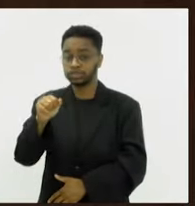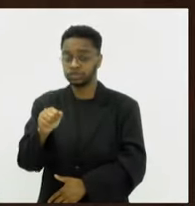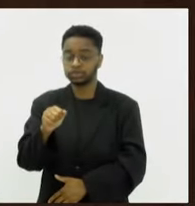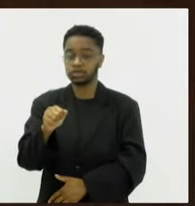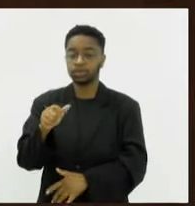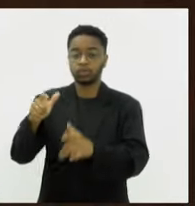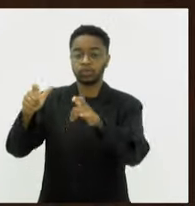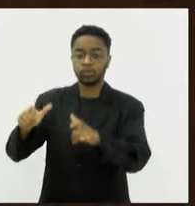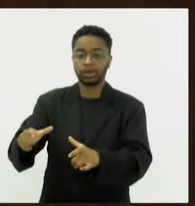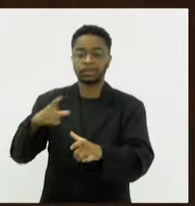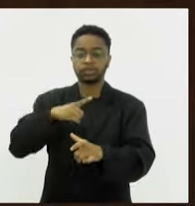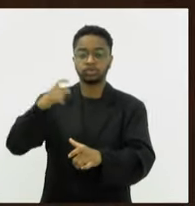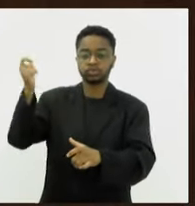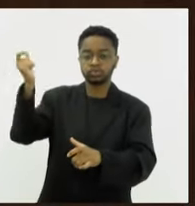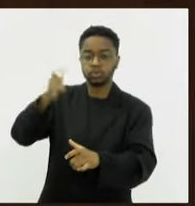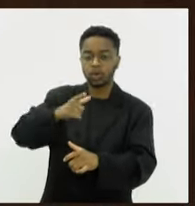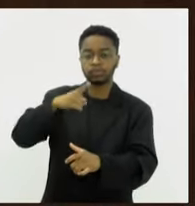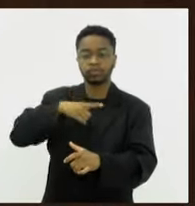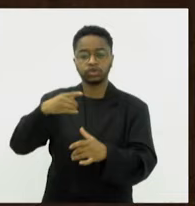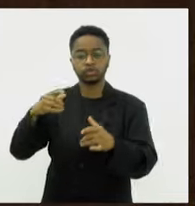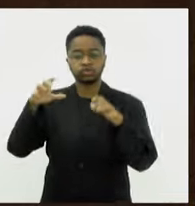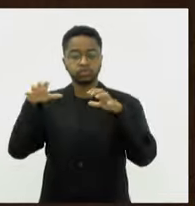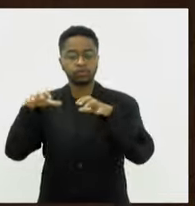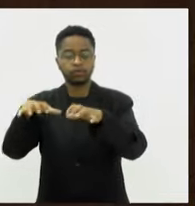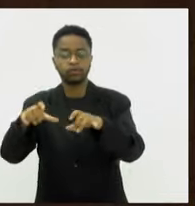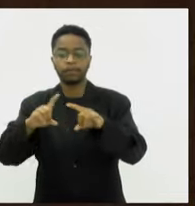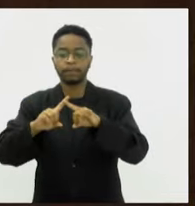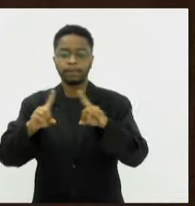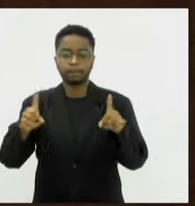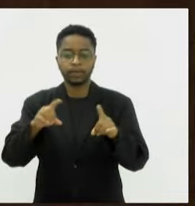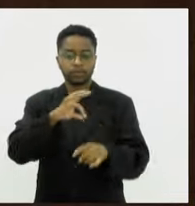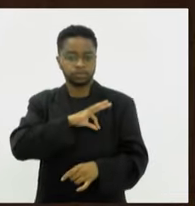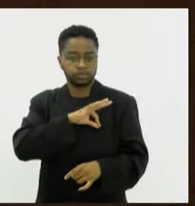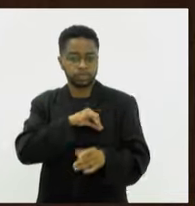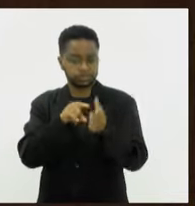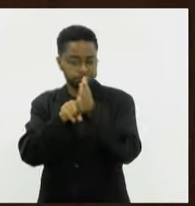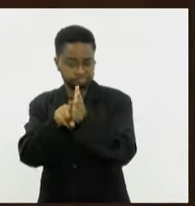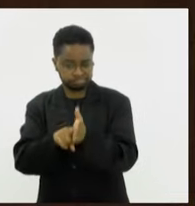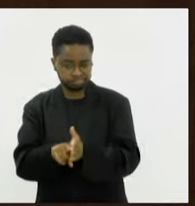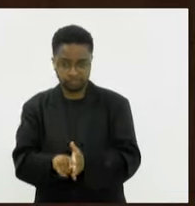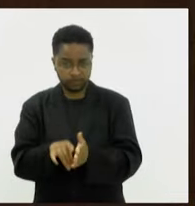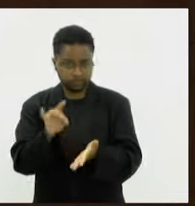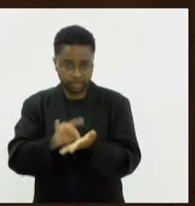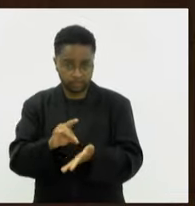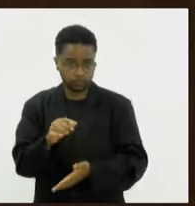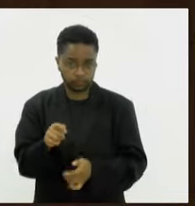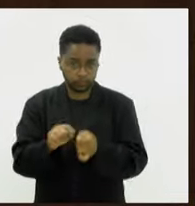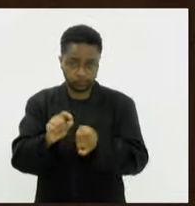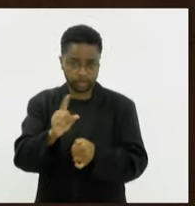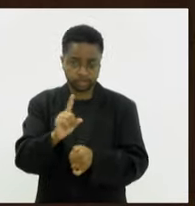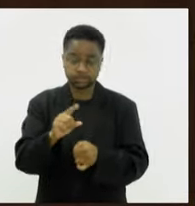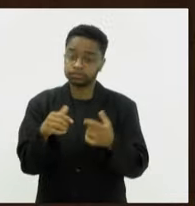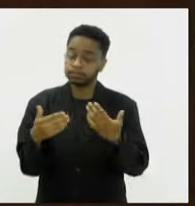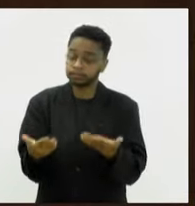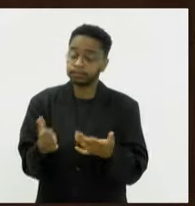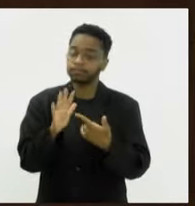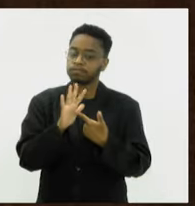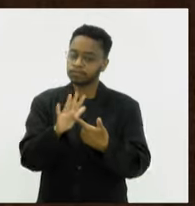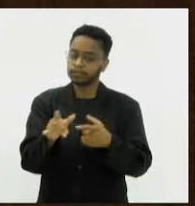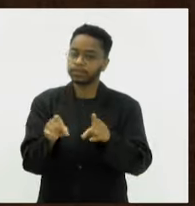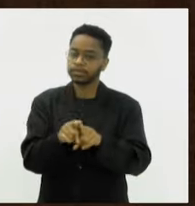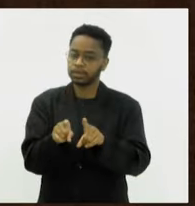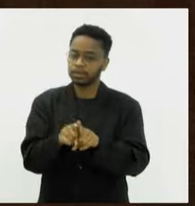sol, pegando chuva, enfim, sem que a perícia concreta fosse feita no veículo. Isso demonstra que também